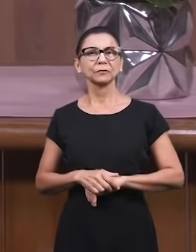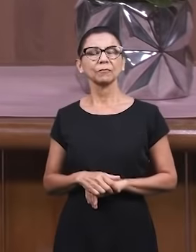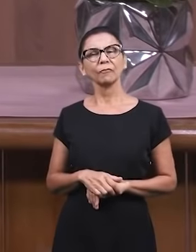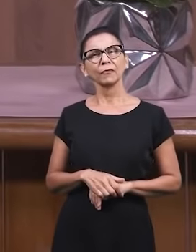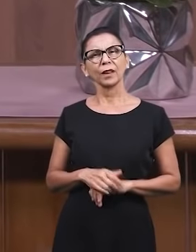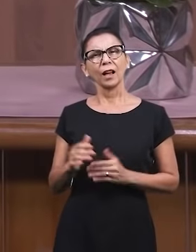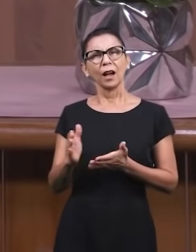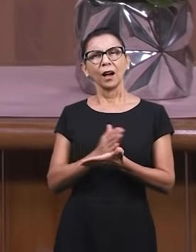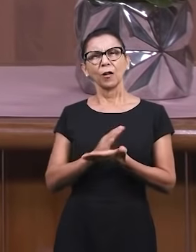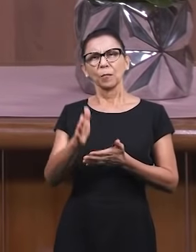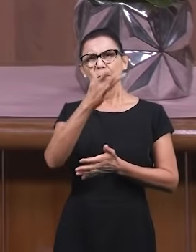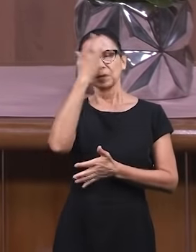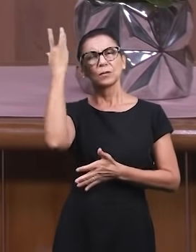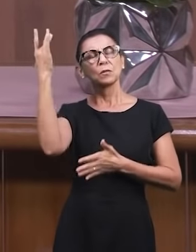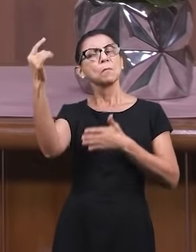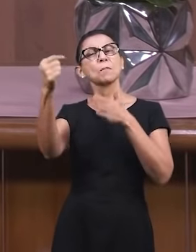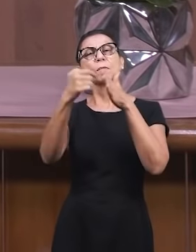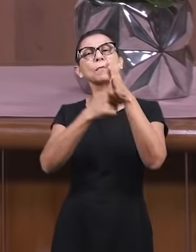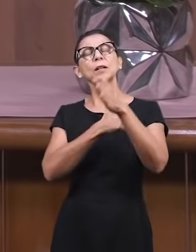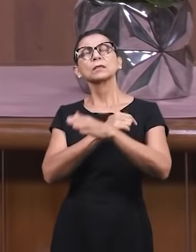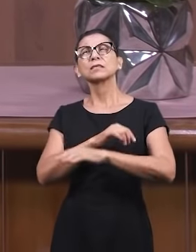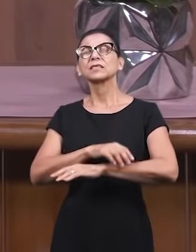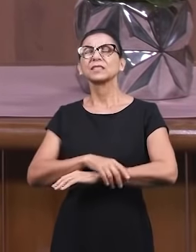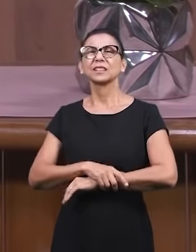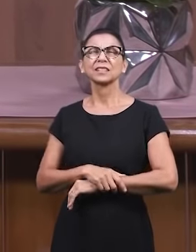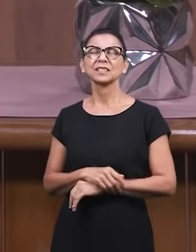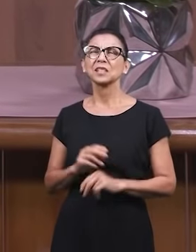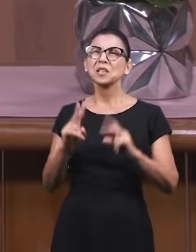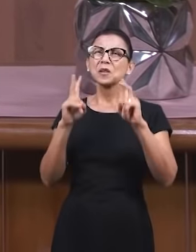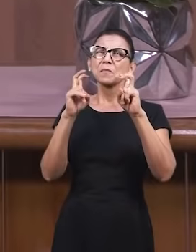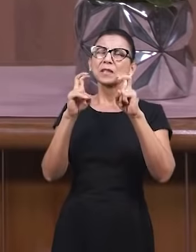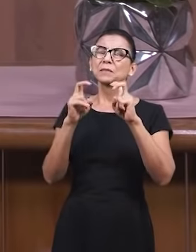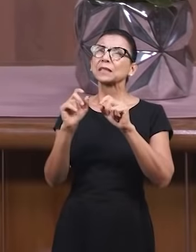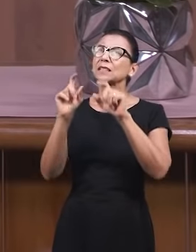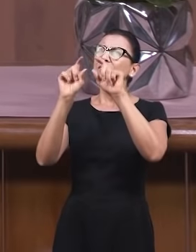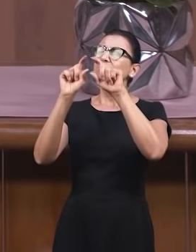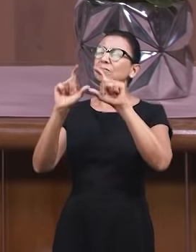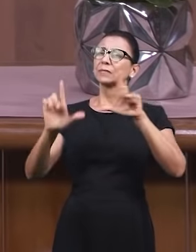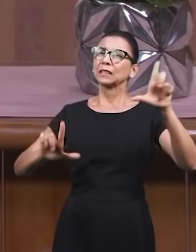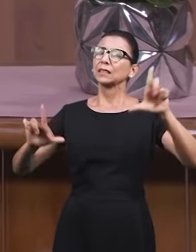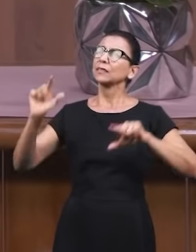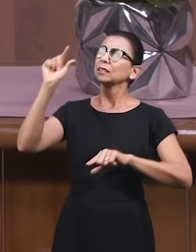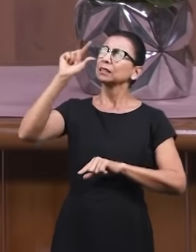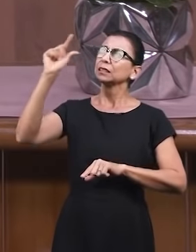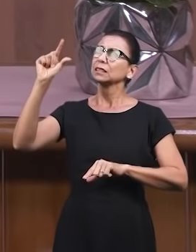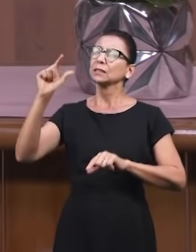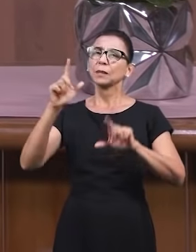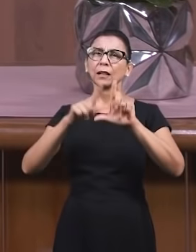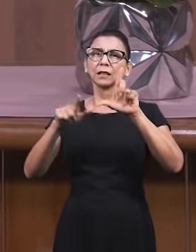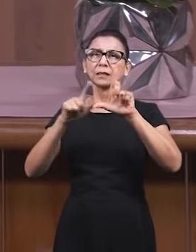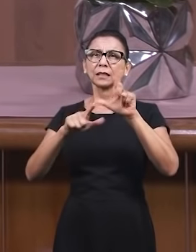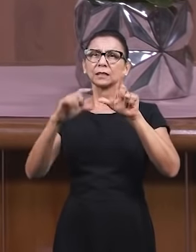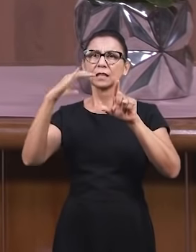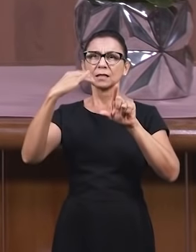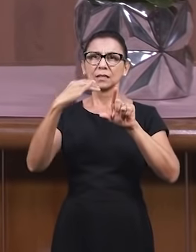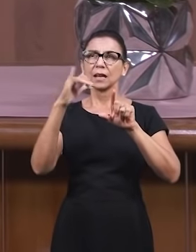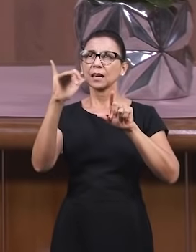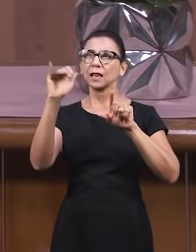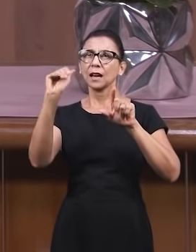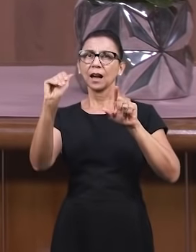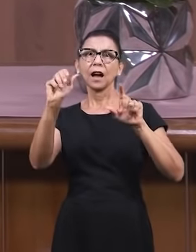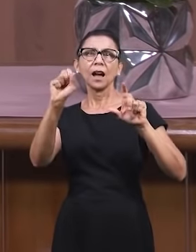adolescentes. E algumas pessoas perguntaram, né, aparece uma expressão CIAS, né, quando coloca o nome do hino. Sabe o que é isso?